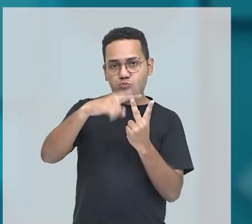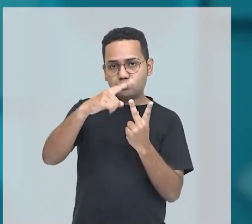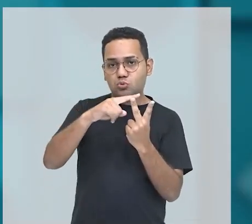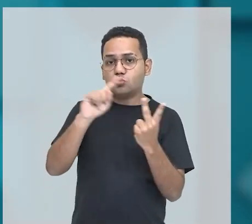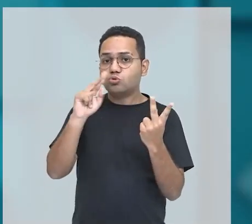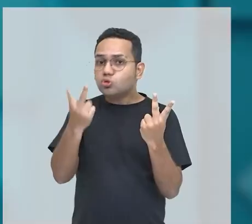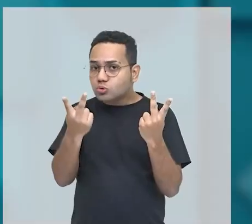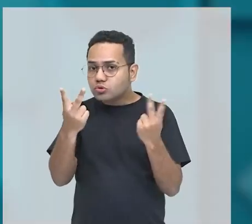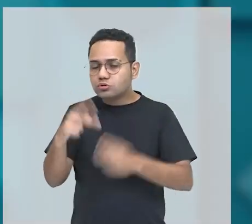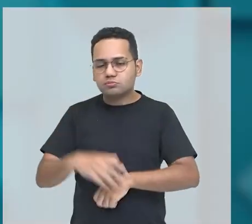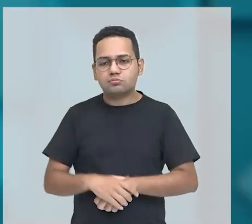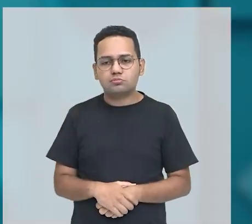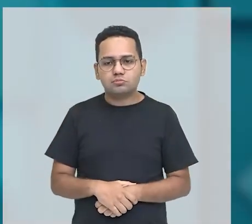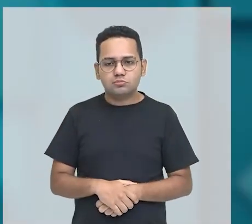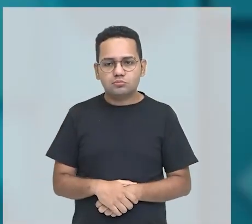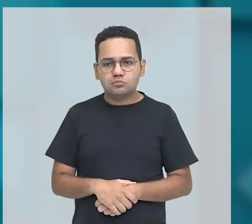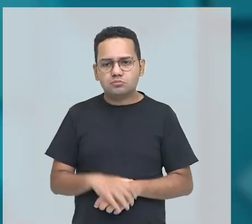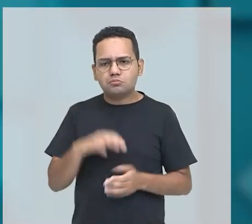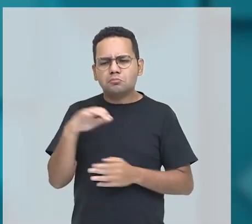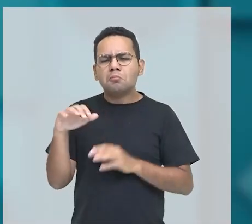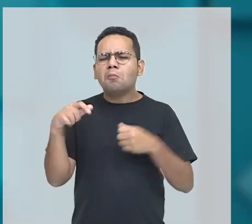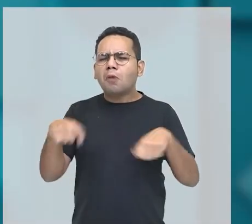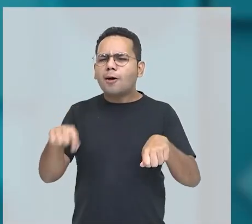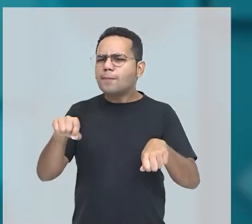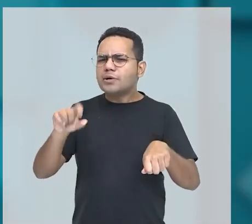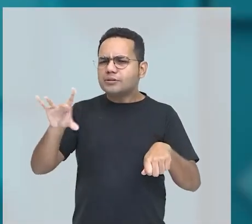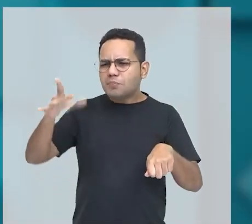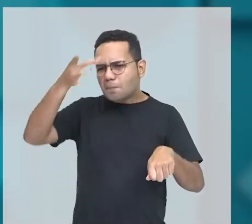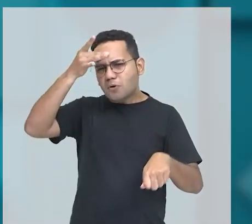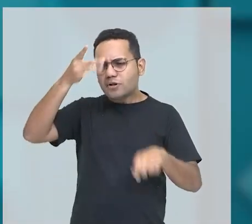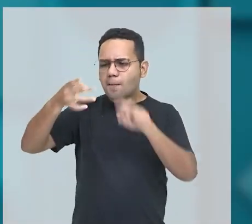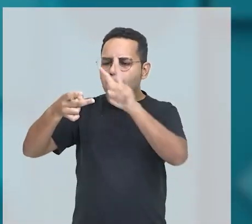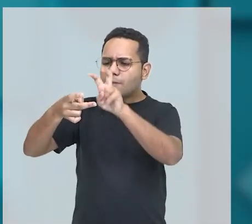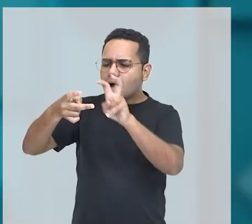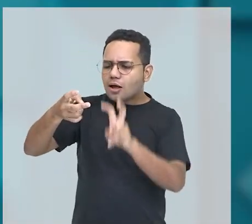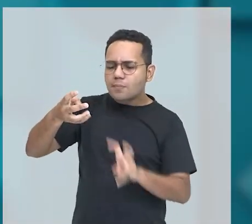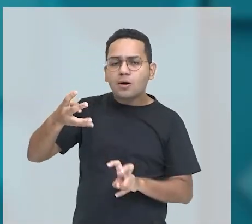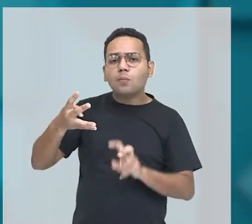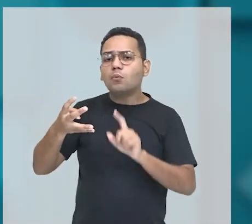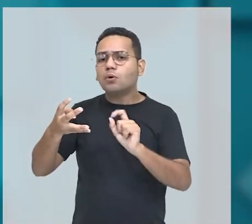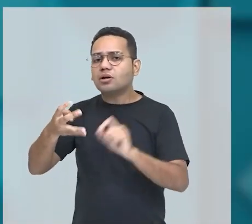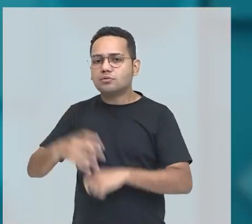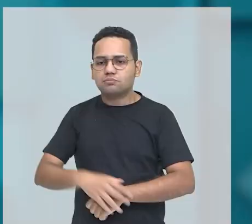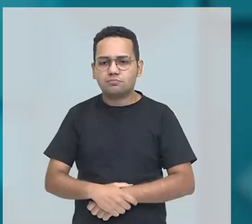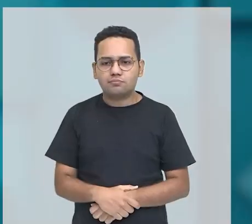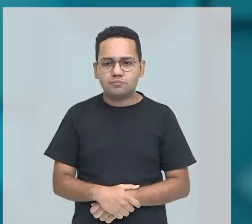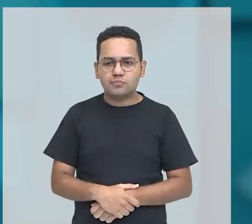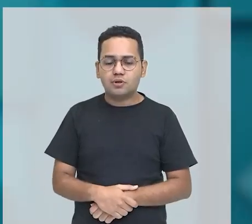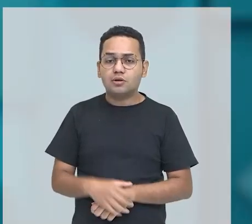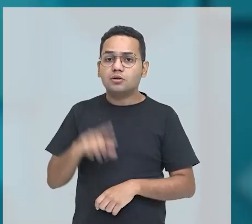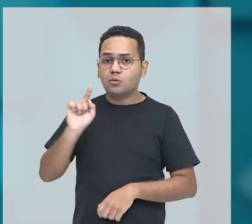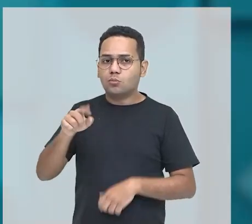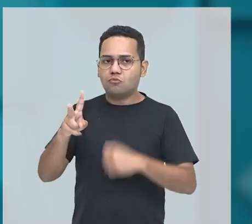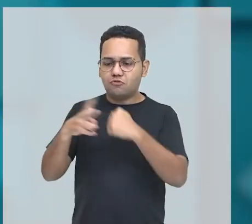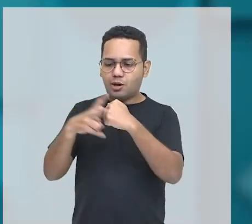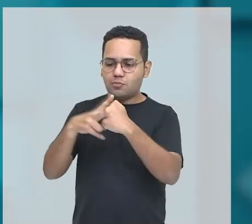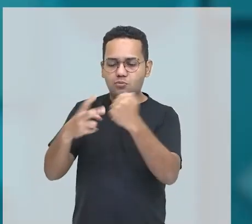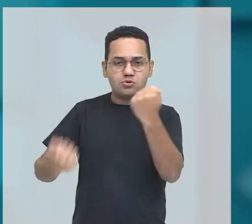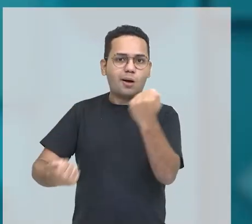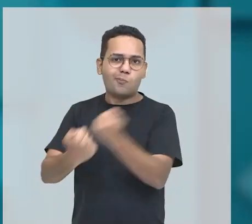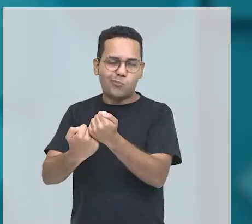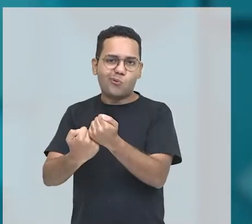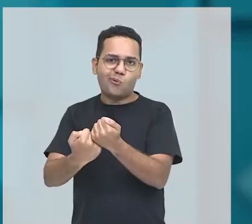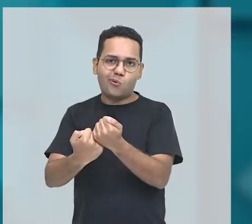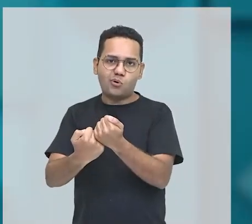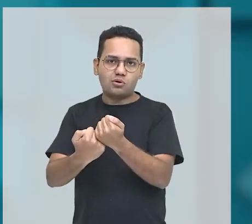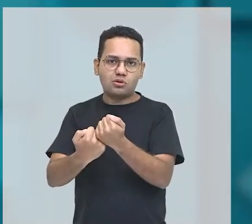memorizar, além do significado deles, aquilo que eles vão levar para aquele contexto? É que eles são verbos, tá? Auxiliares, sempre auxiliares,